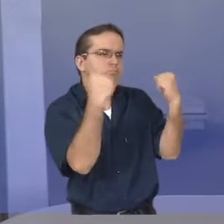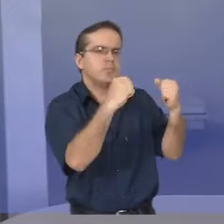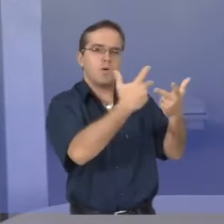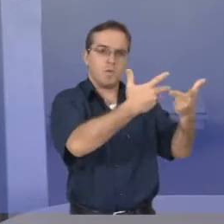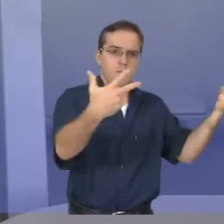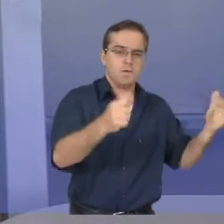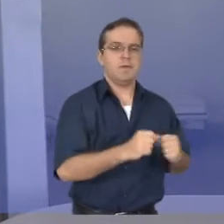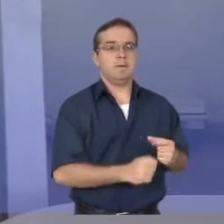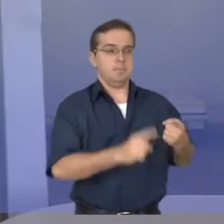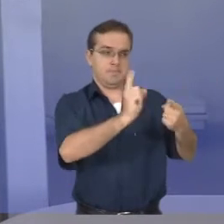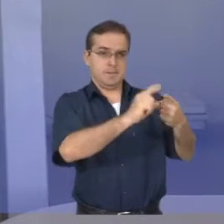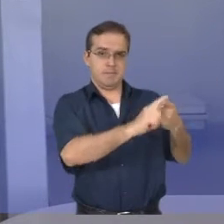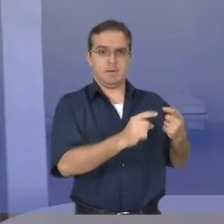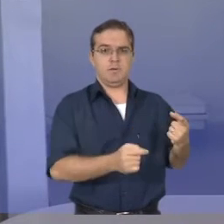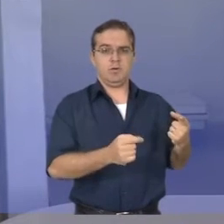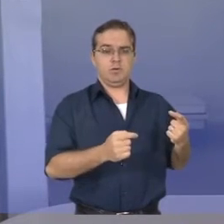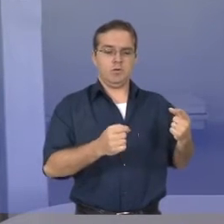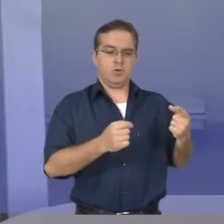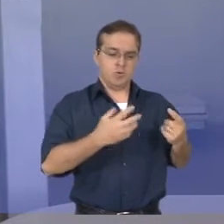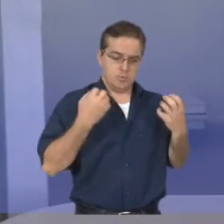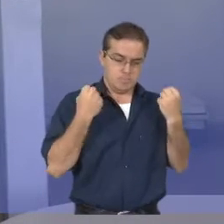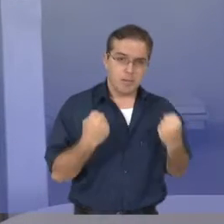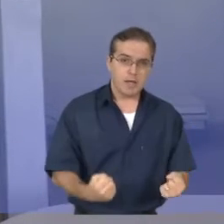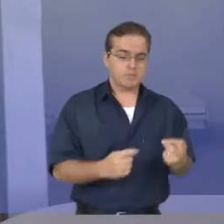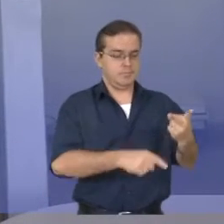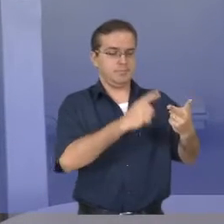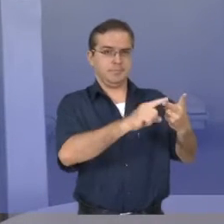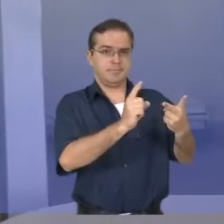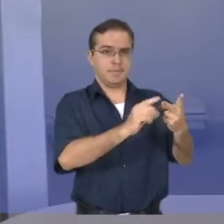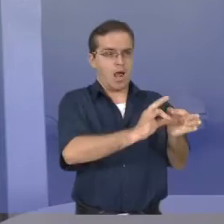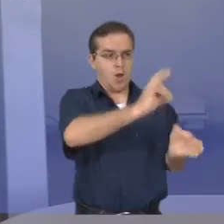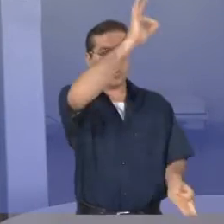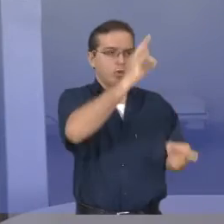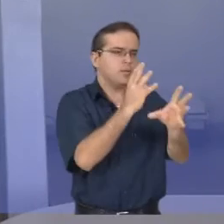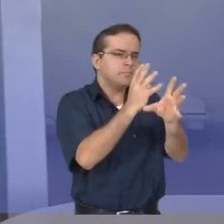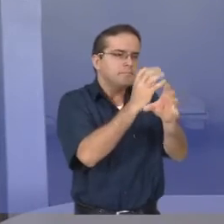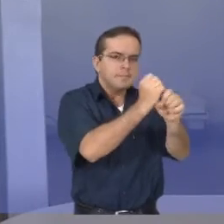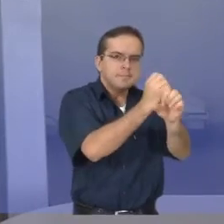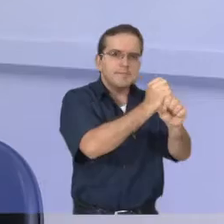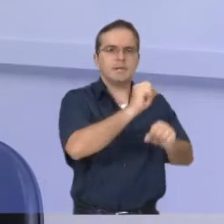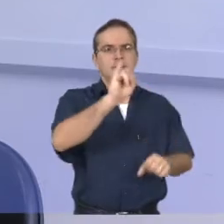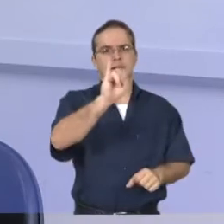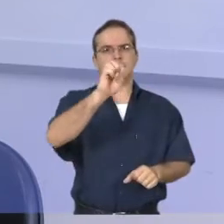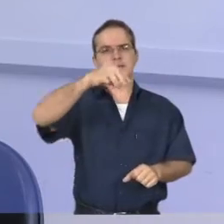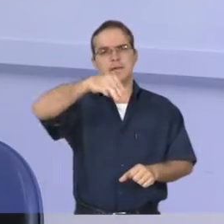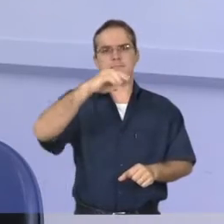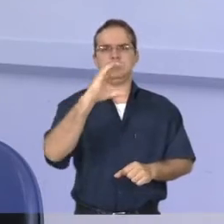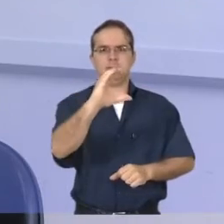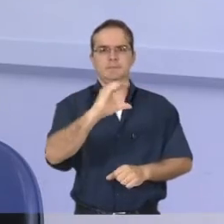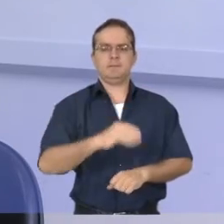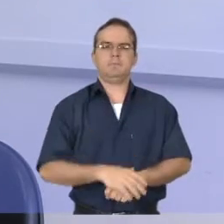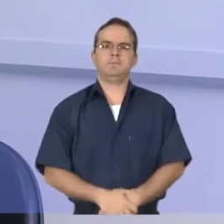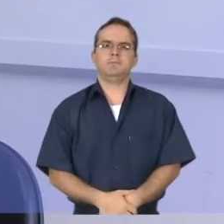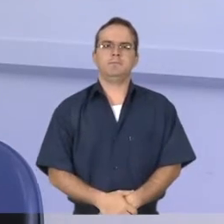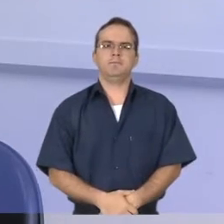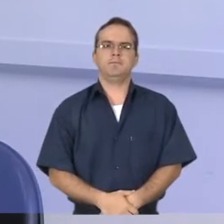antropométricas, peso, estatura e calcular o IMC para a gente caracterizar a amostra que vai participar do estudo. As pessoas que vão participar do